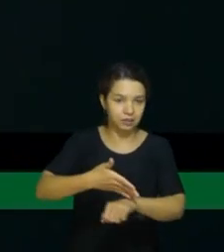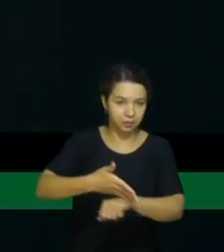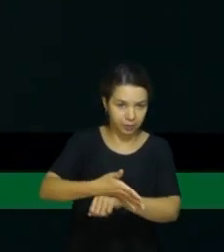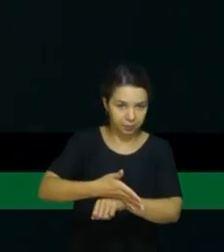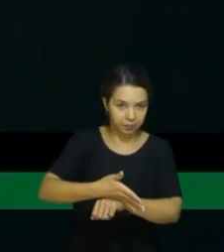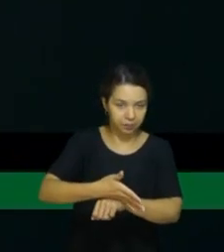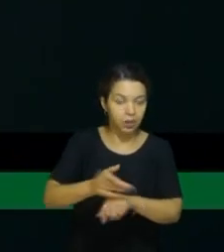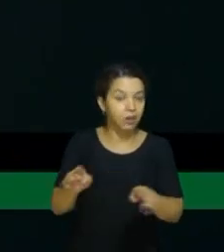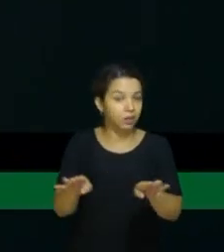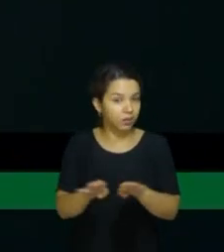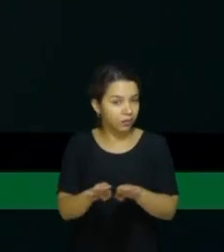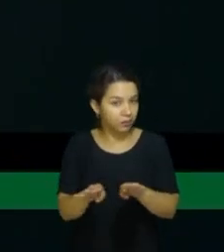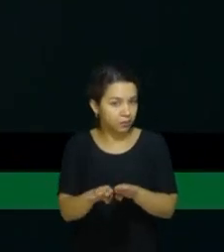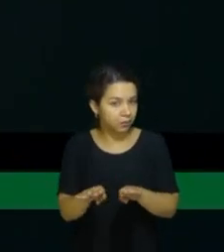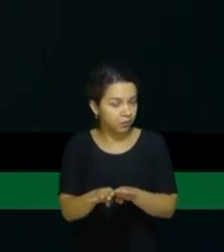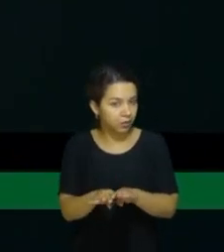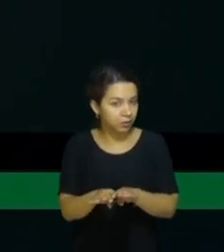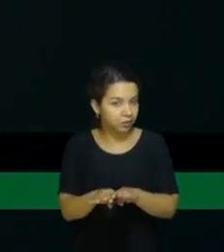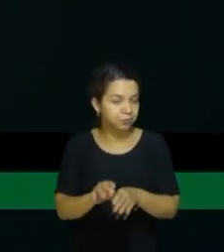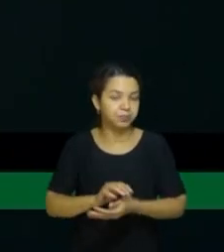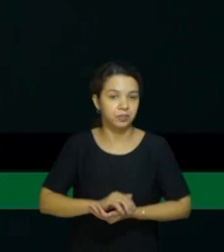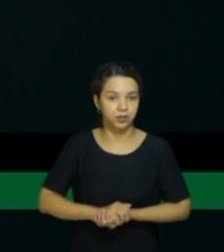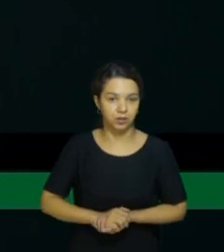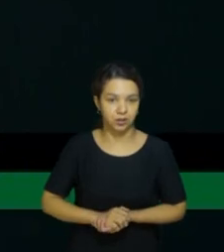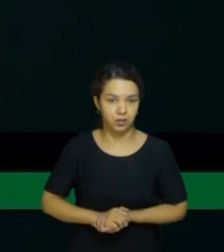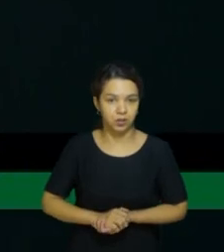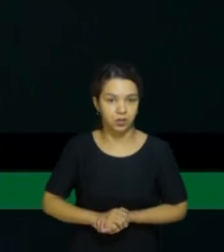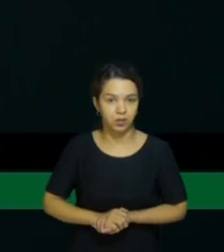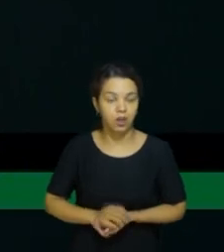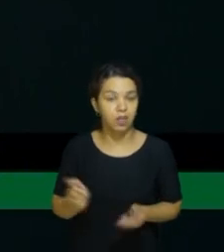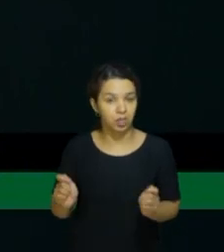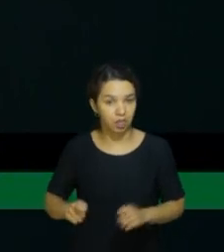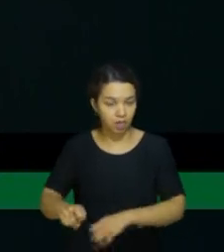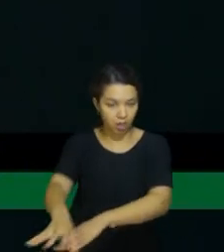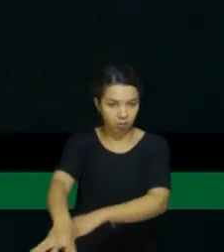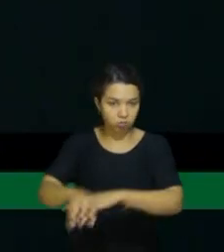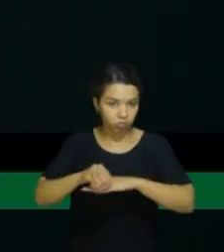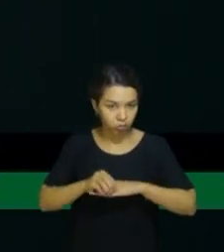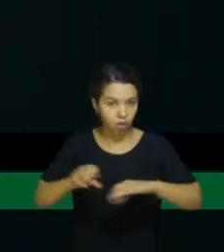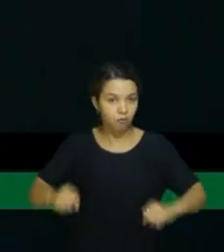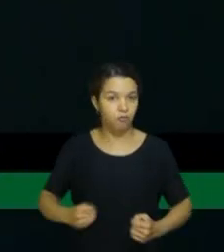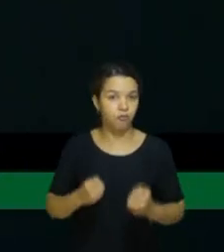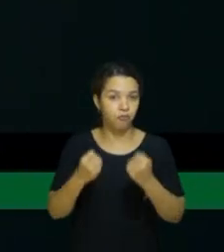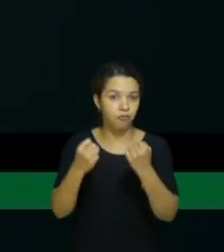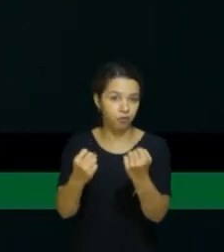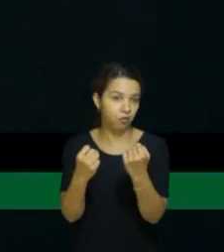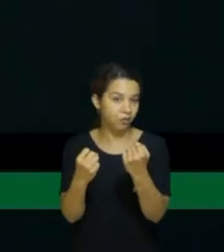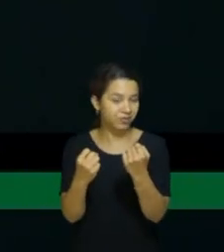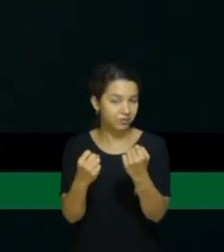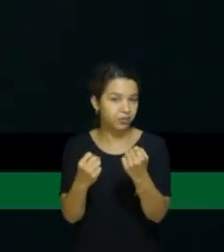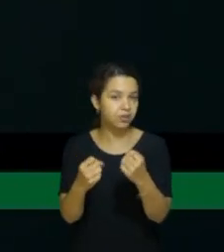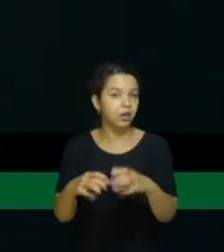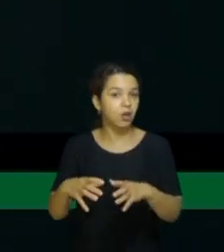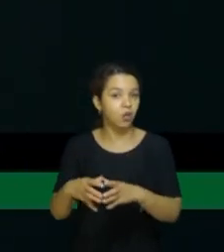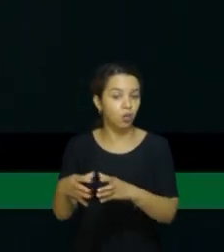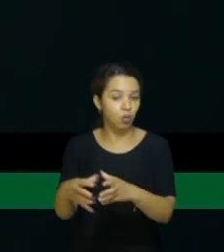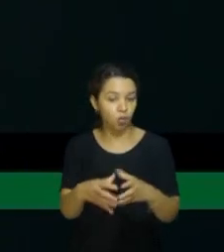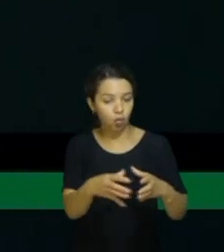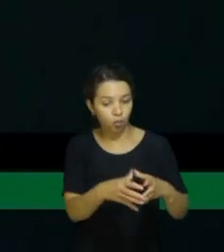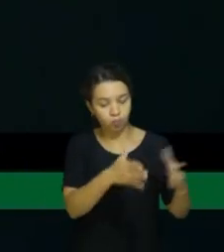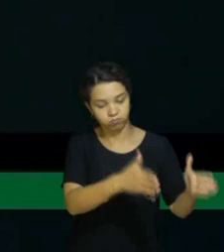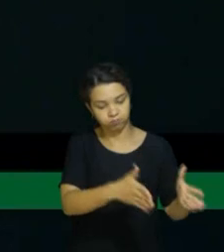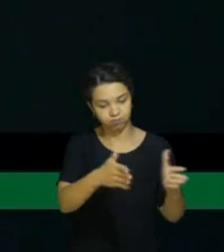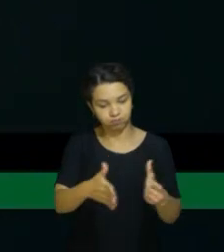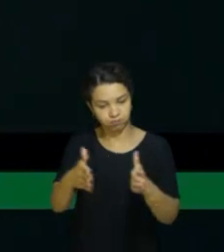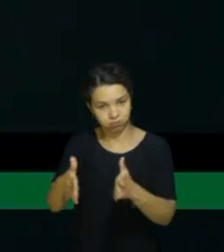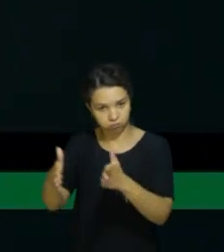também de trazer através das suas forças das suas organizações